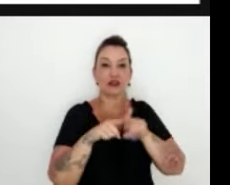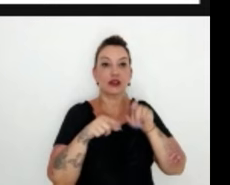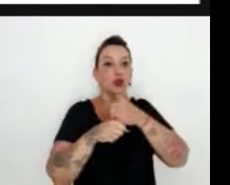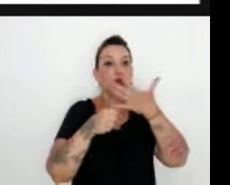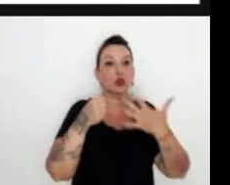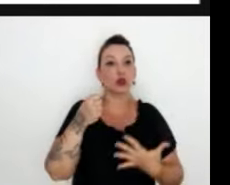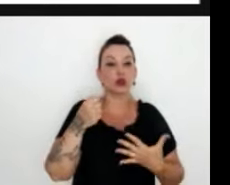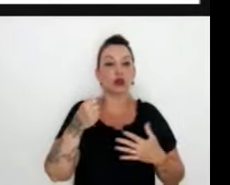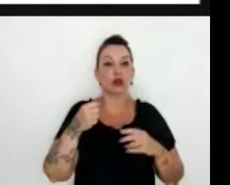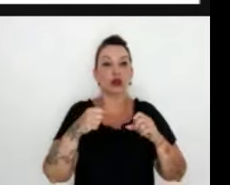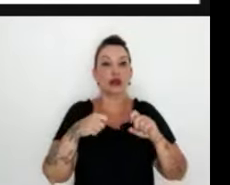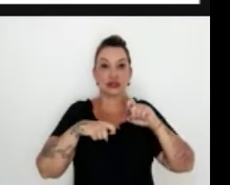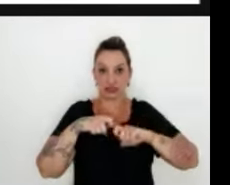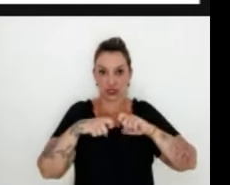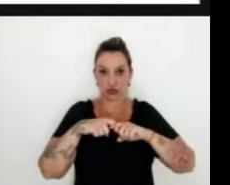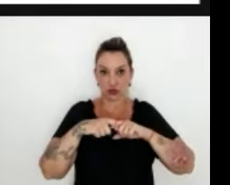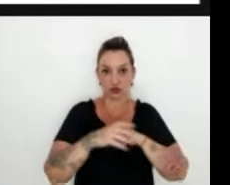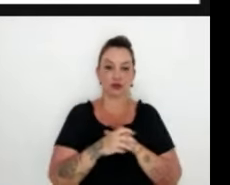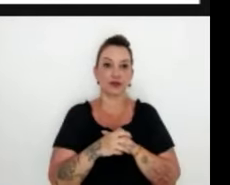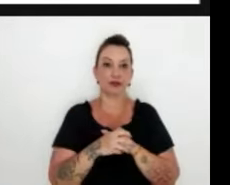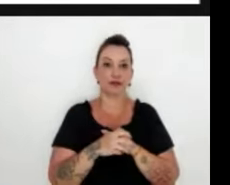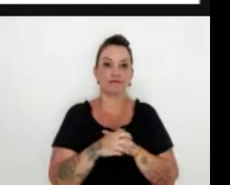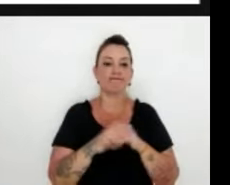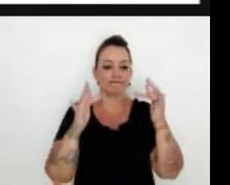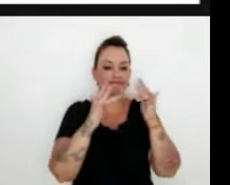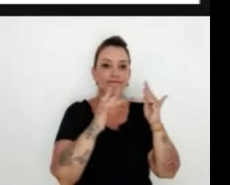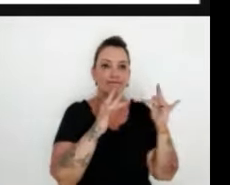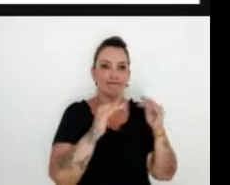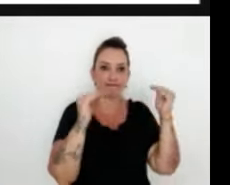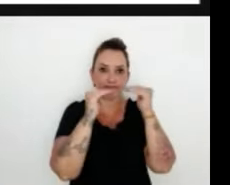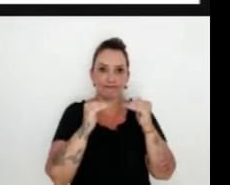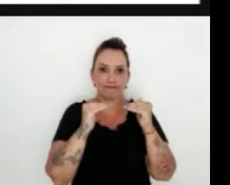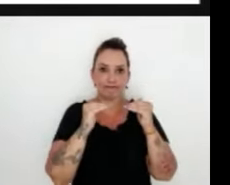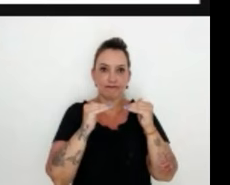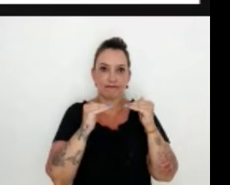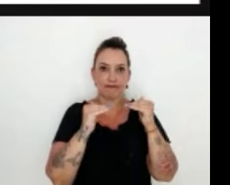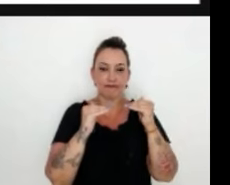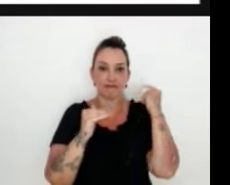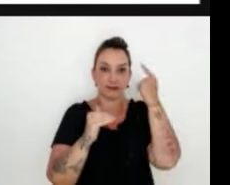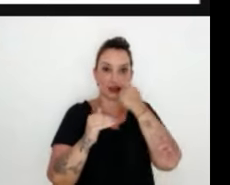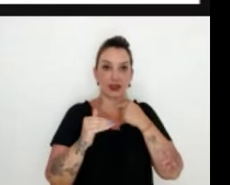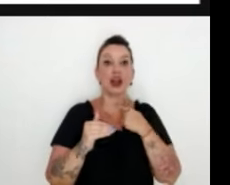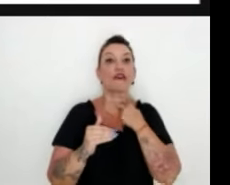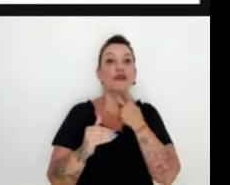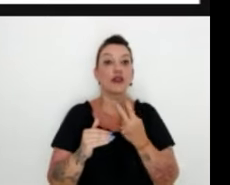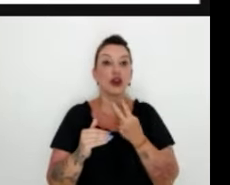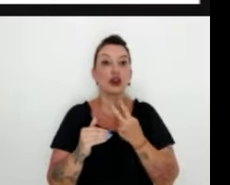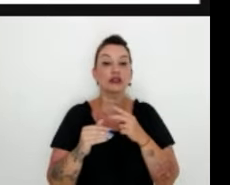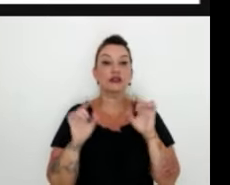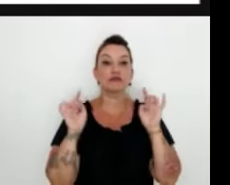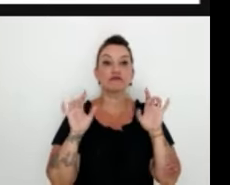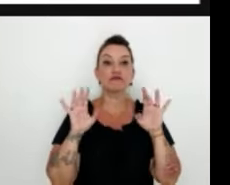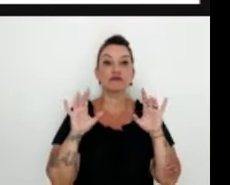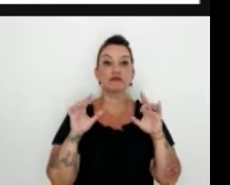sexual. Há uma correspondência nos ataques entre a cabeça, a voz e especialmente a notabilidade